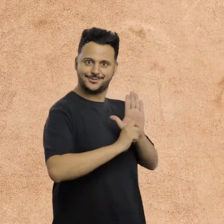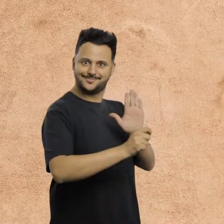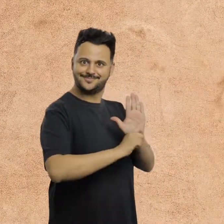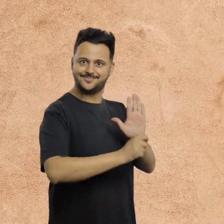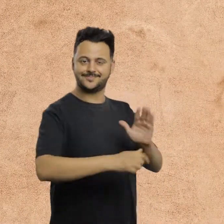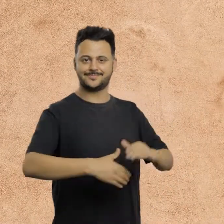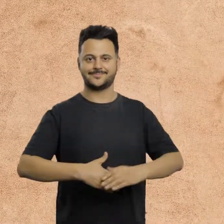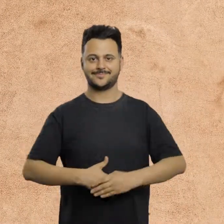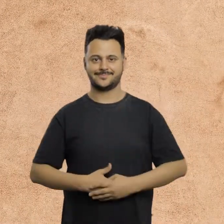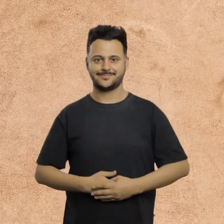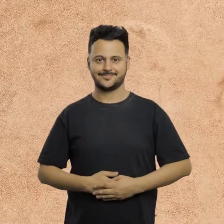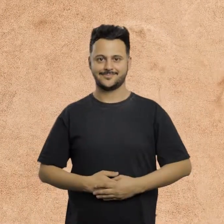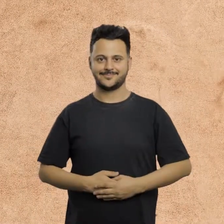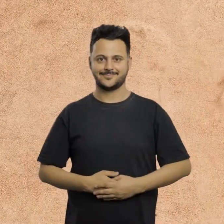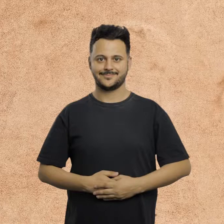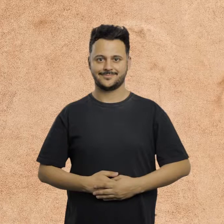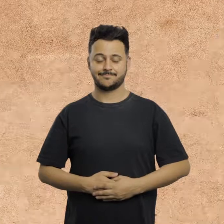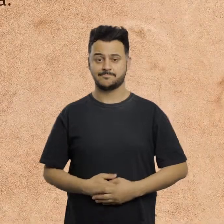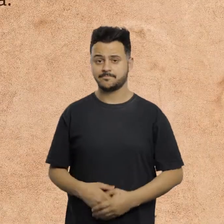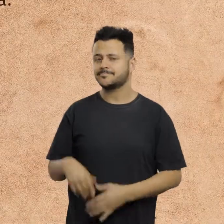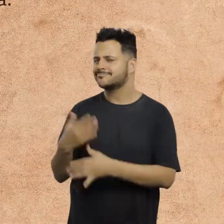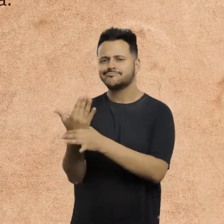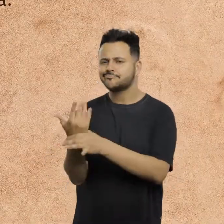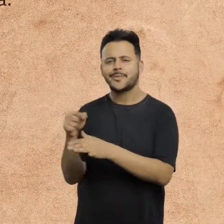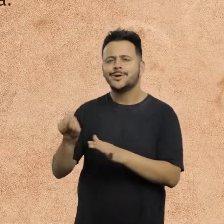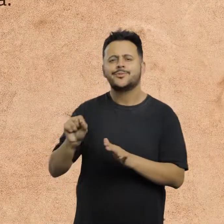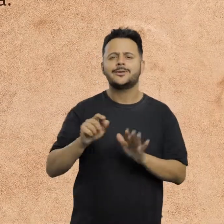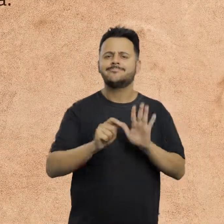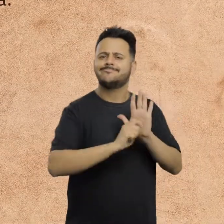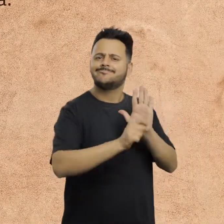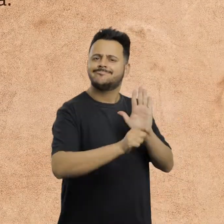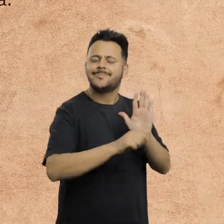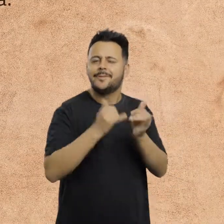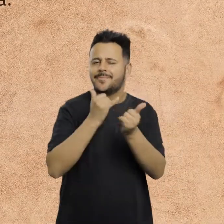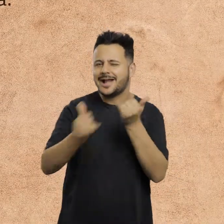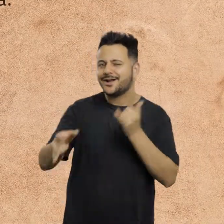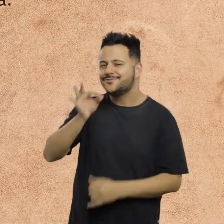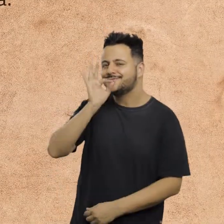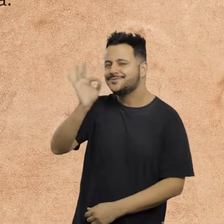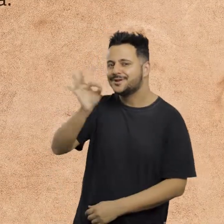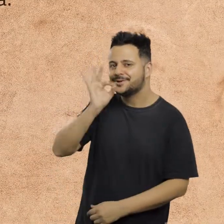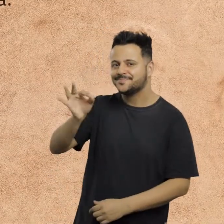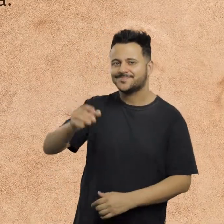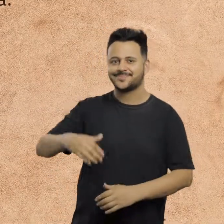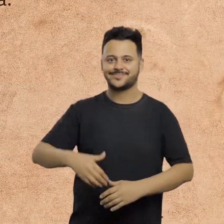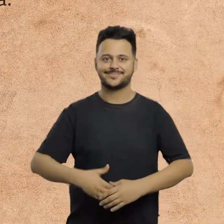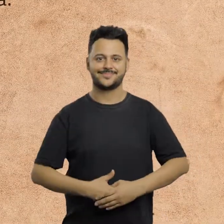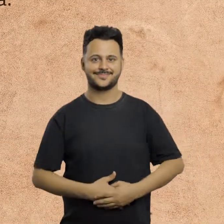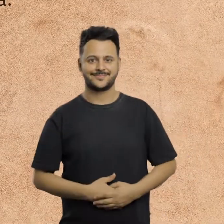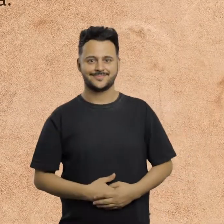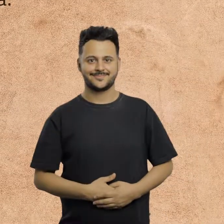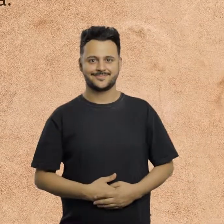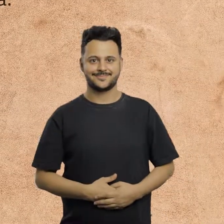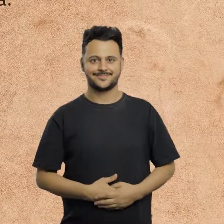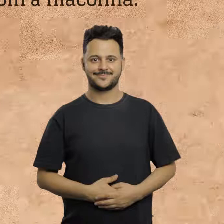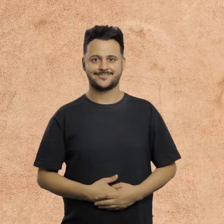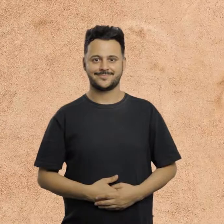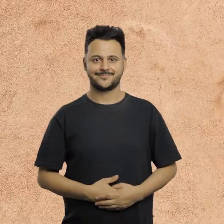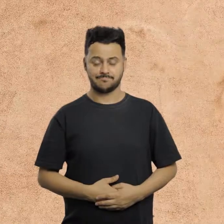Dopada. Drogada. Cânhamo. Planta usada como droga que é parecida com a